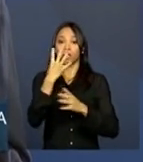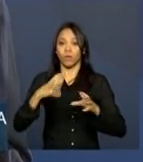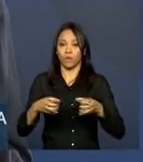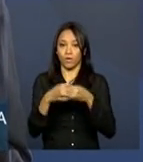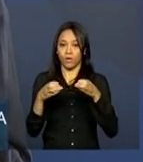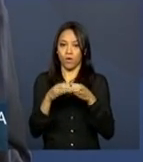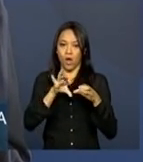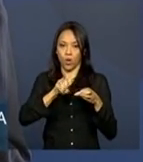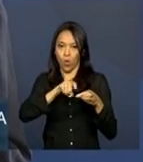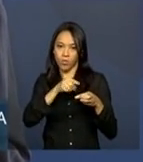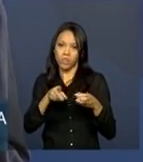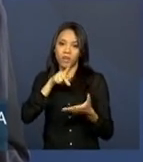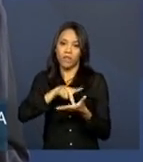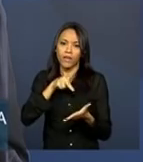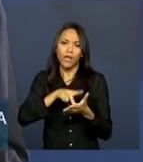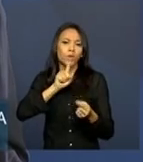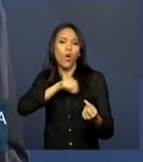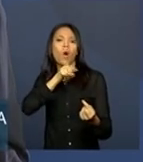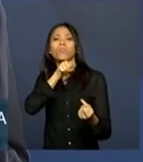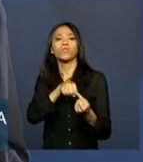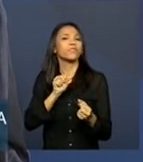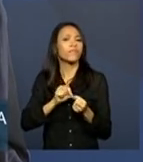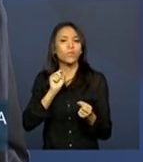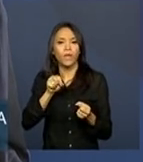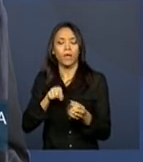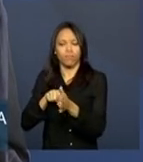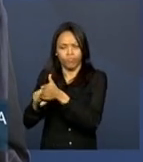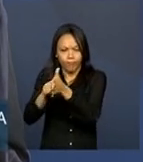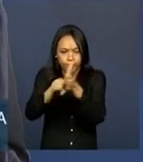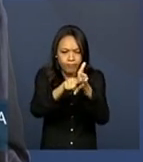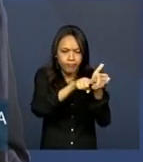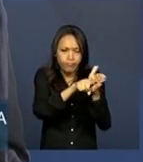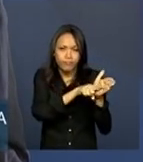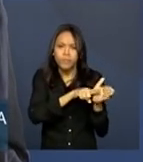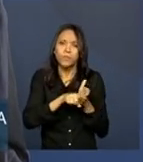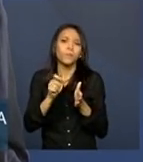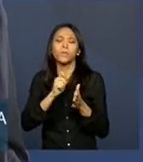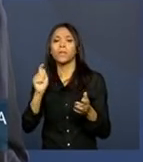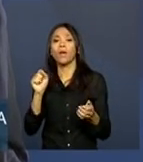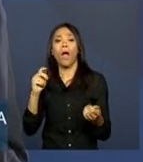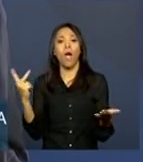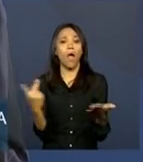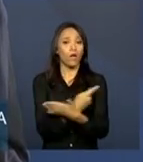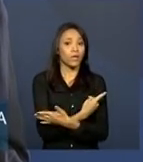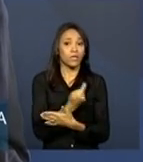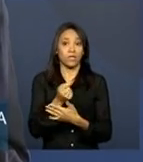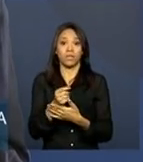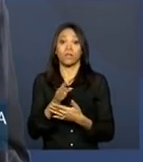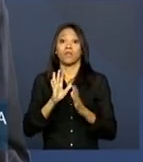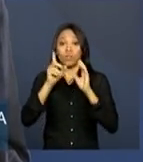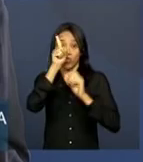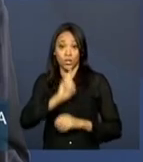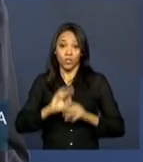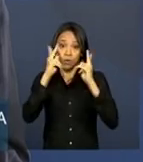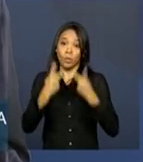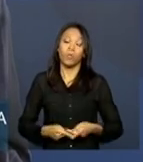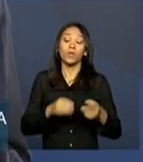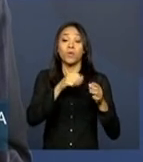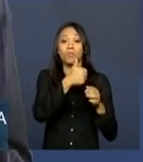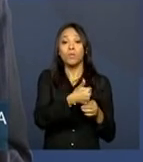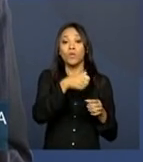e fixou para ela o objetivo de examinar e esclarecer as graves violações de direitos humanos ocorridas de